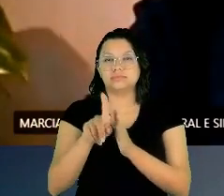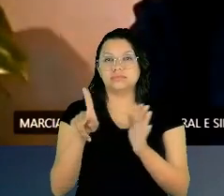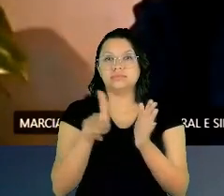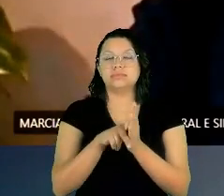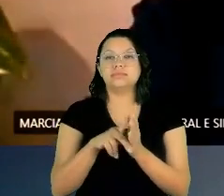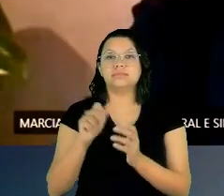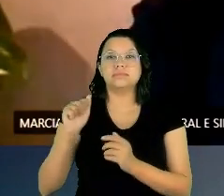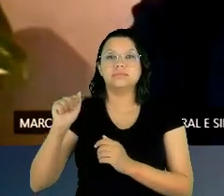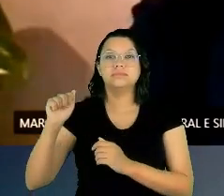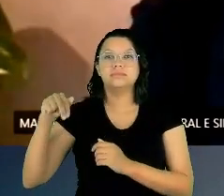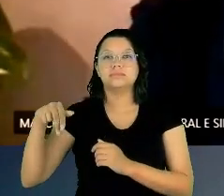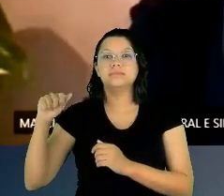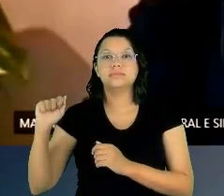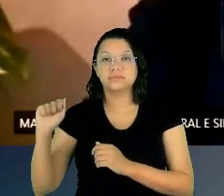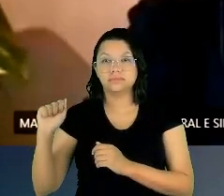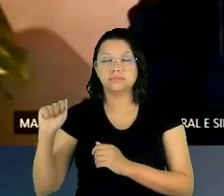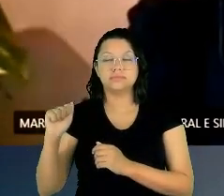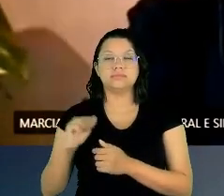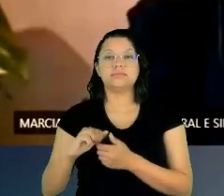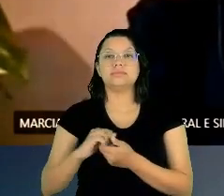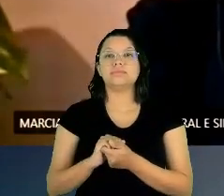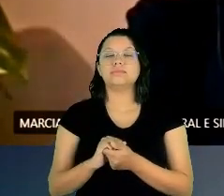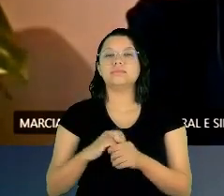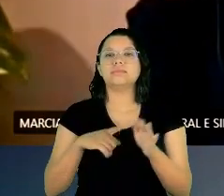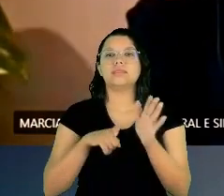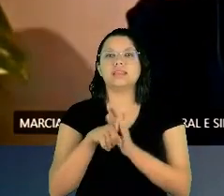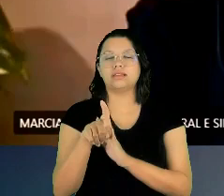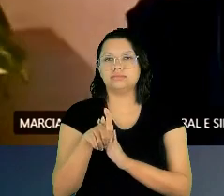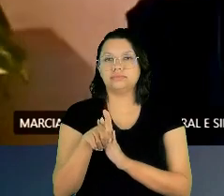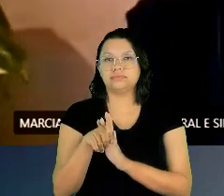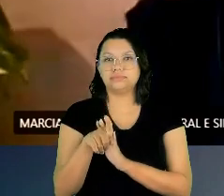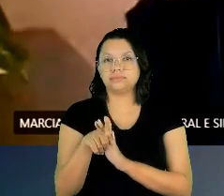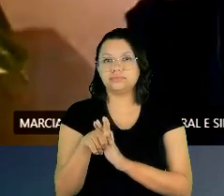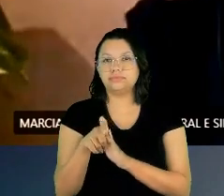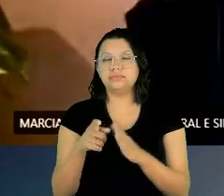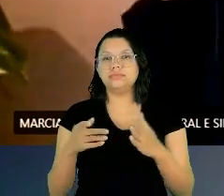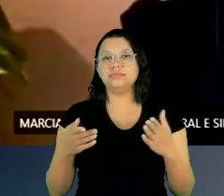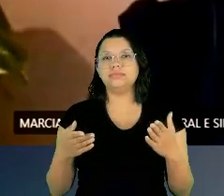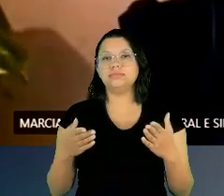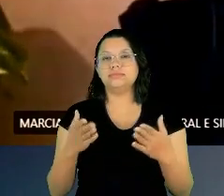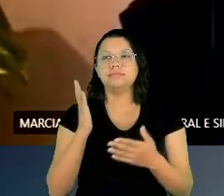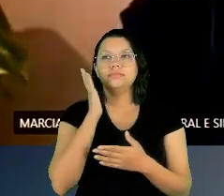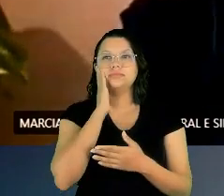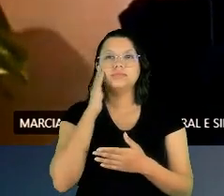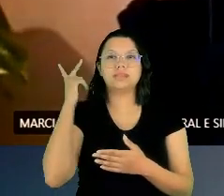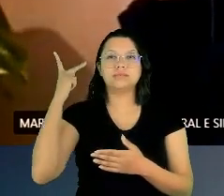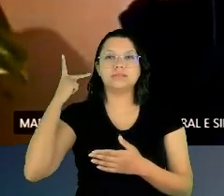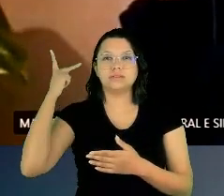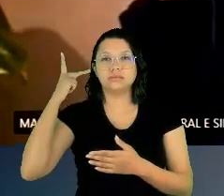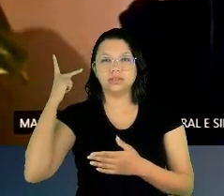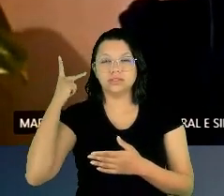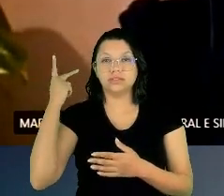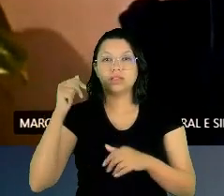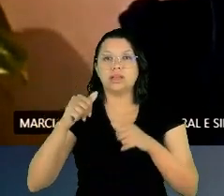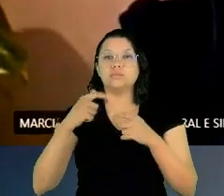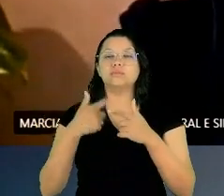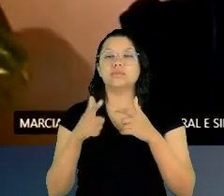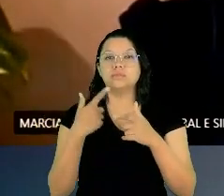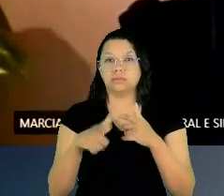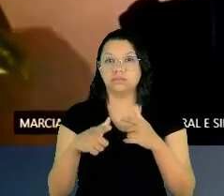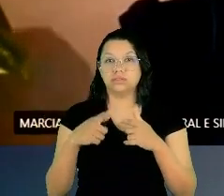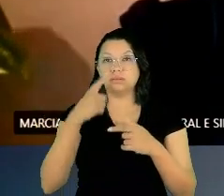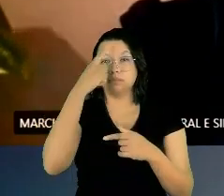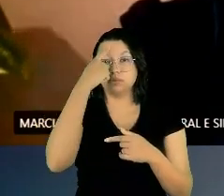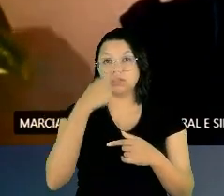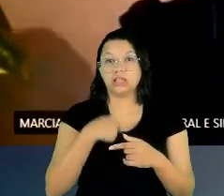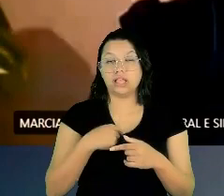A próxima pergunta é da Ana Carolina da Veiga Jardim Pérez, que ela pergunta o seguinte: sabe-se que a psicopatia é um distúrbio